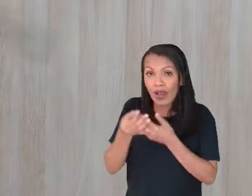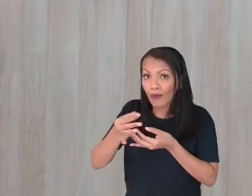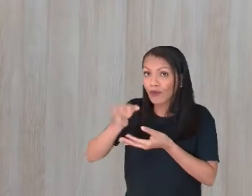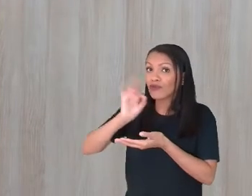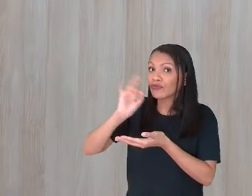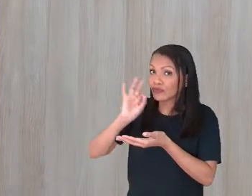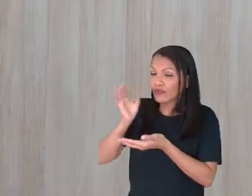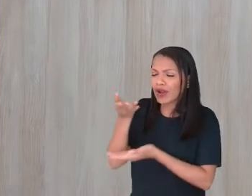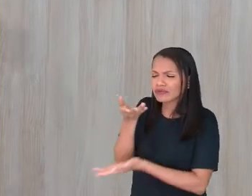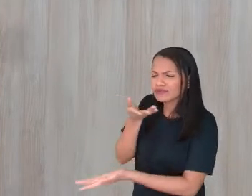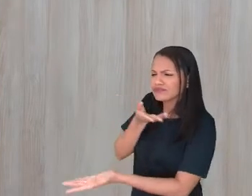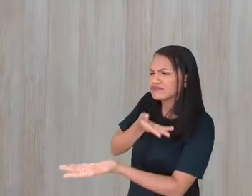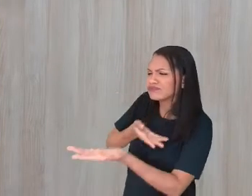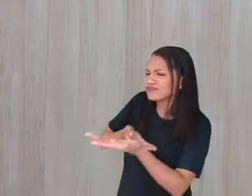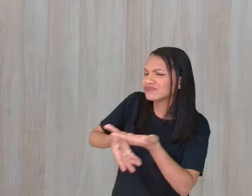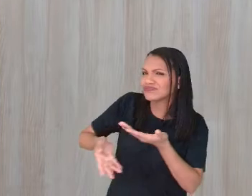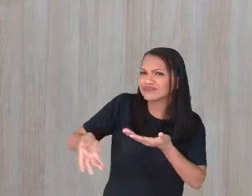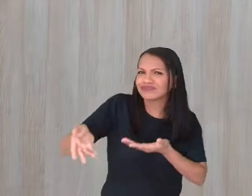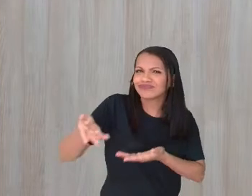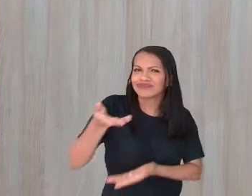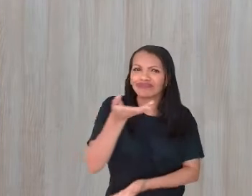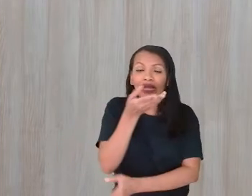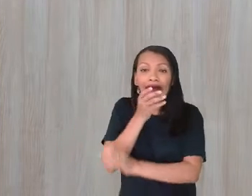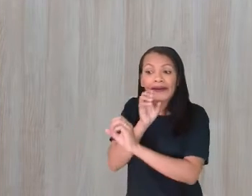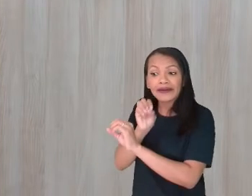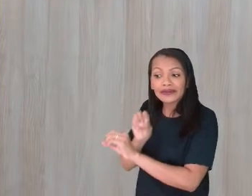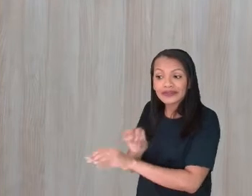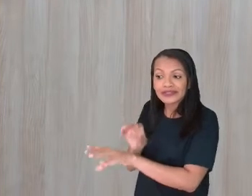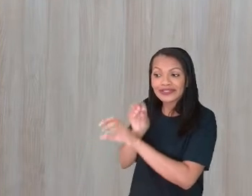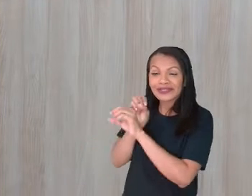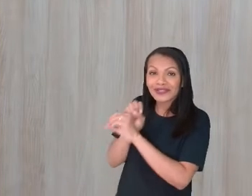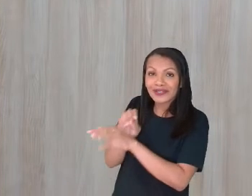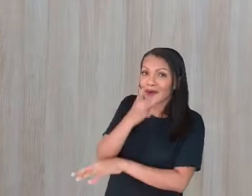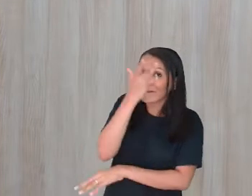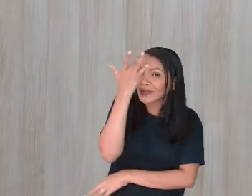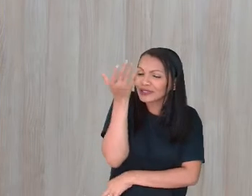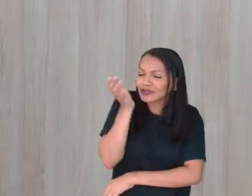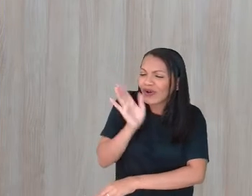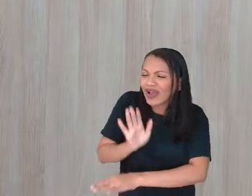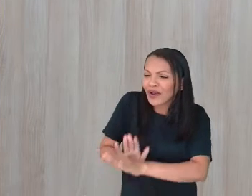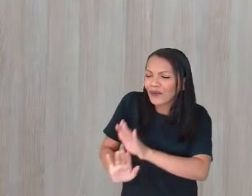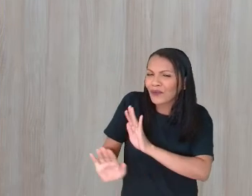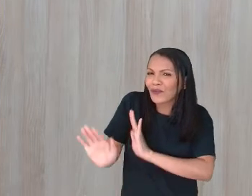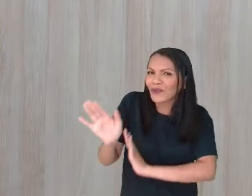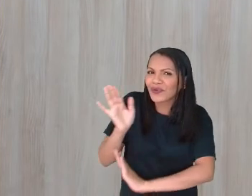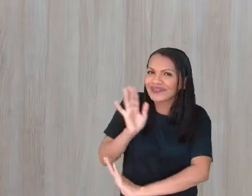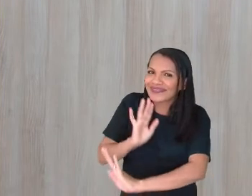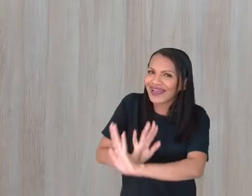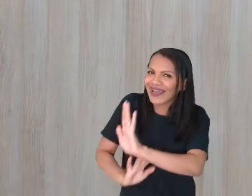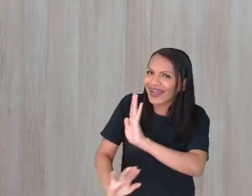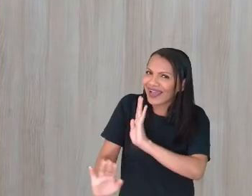você vai envolvendo, e aí você vai passando uma lição de moral de maneira mais